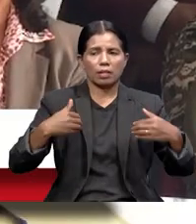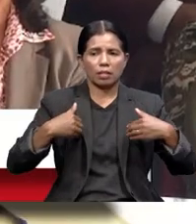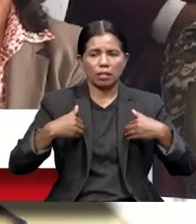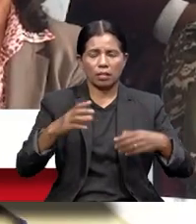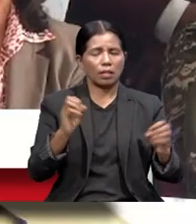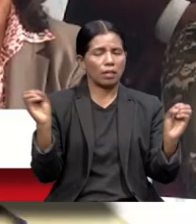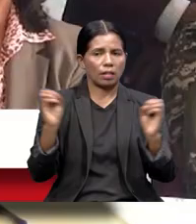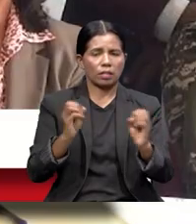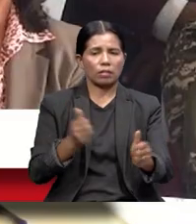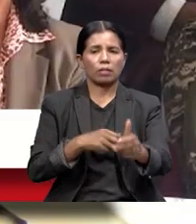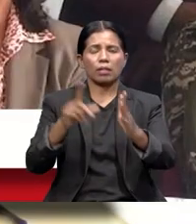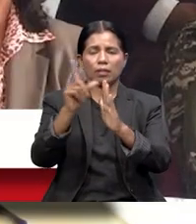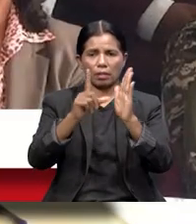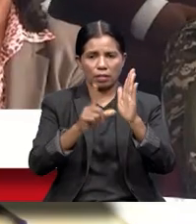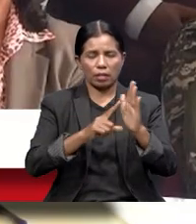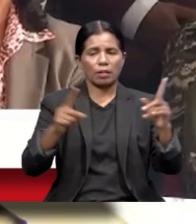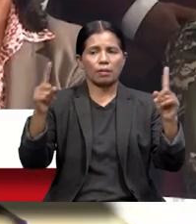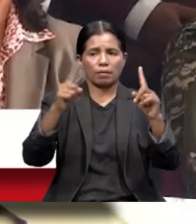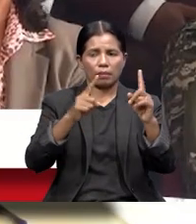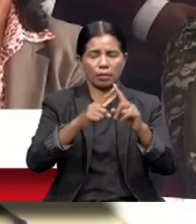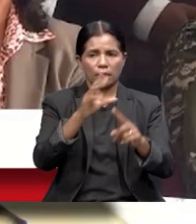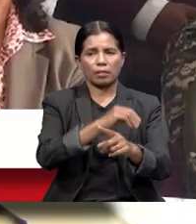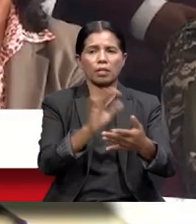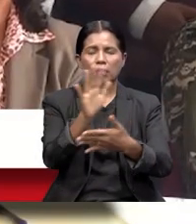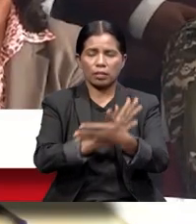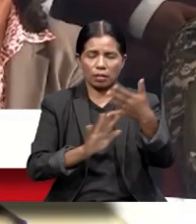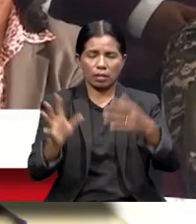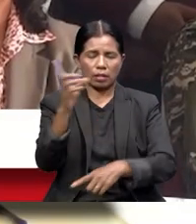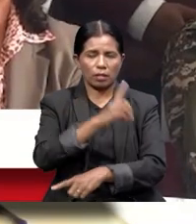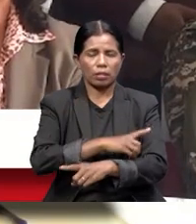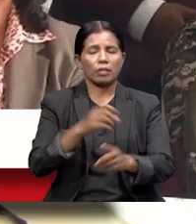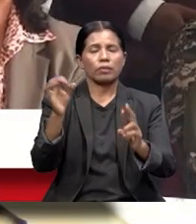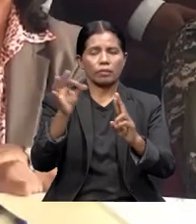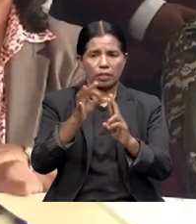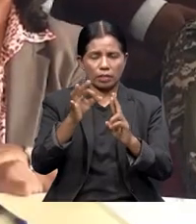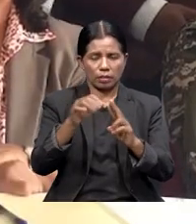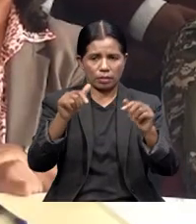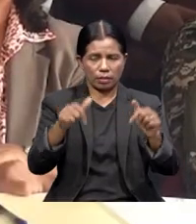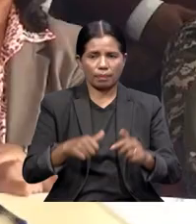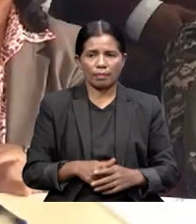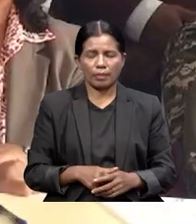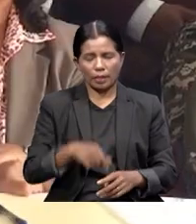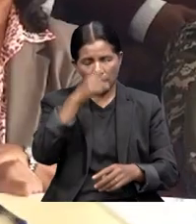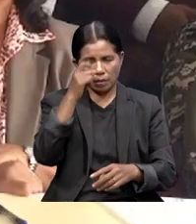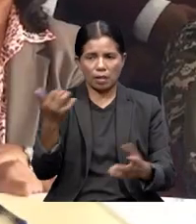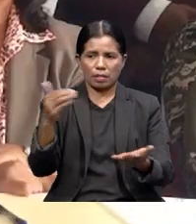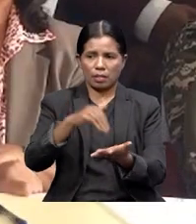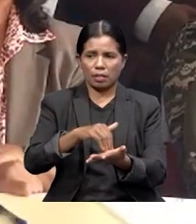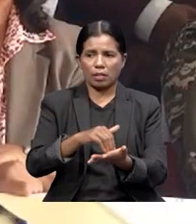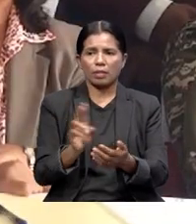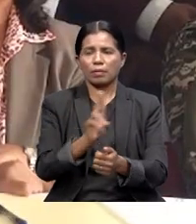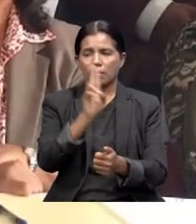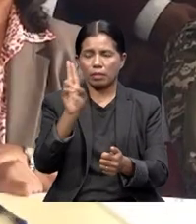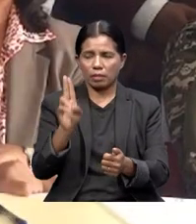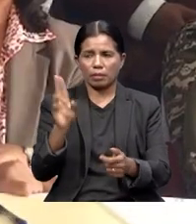pública, vai ir evento comemoração logo no final do ano. Também, da letra aproveita